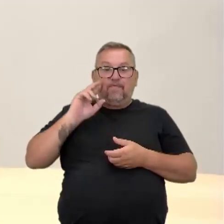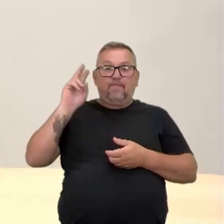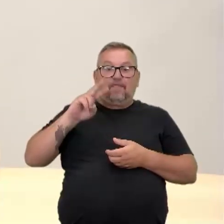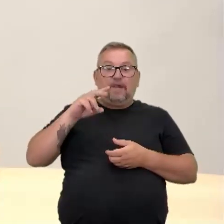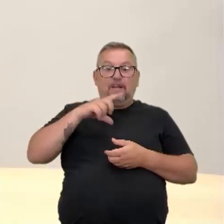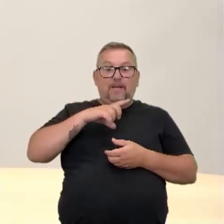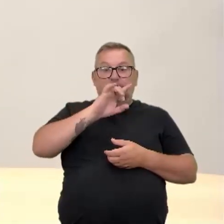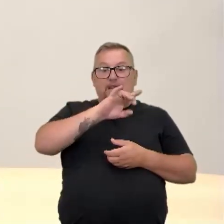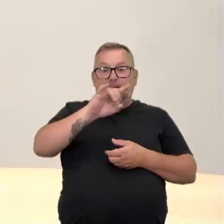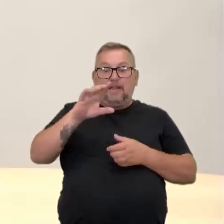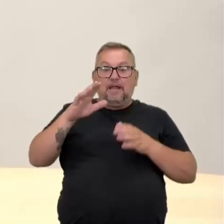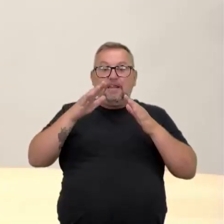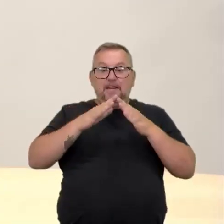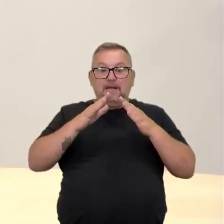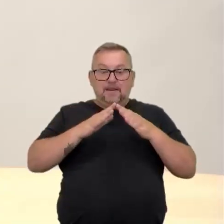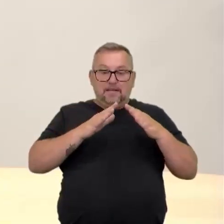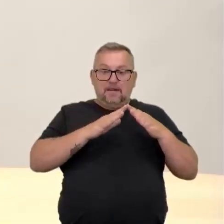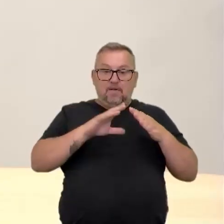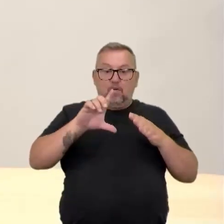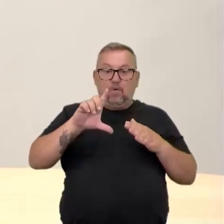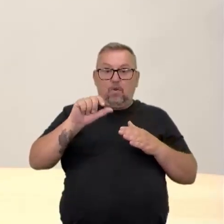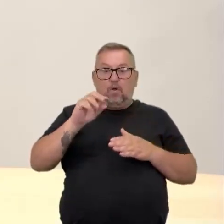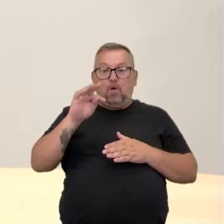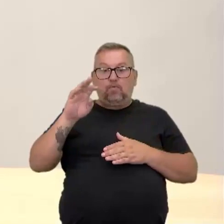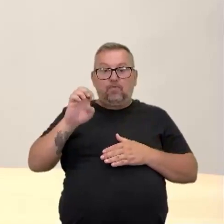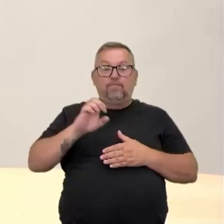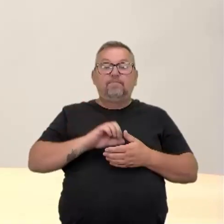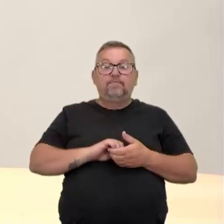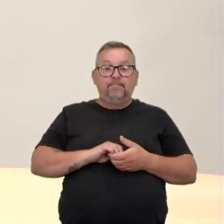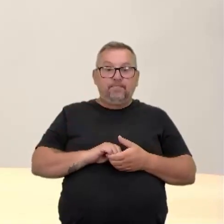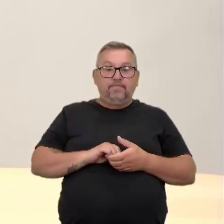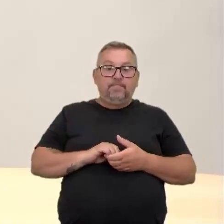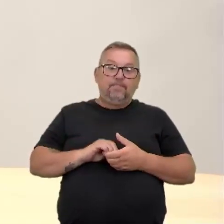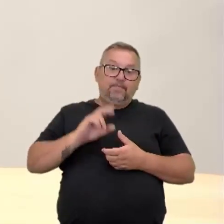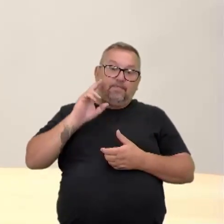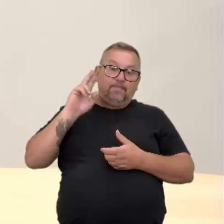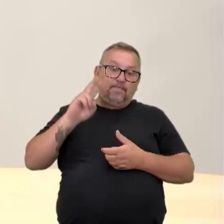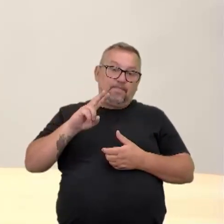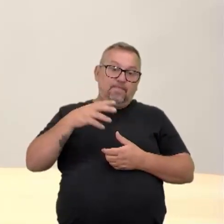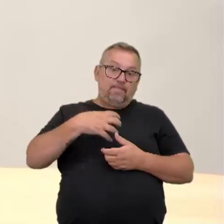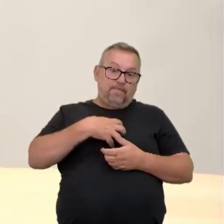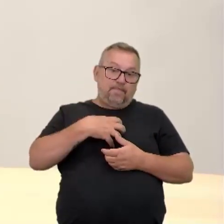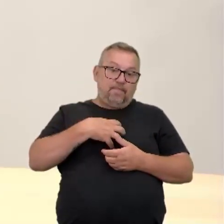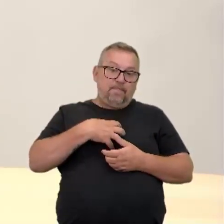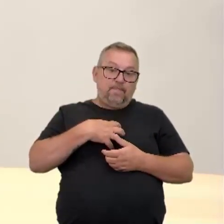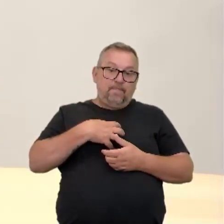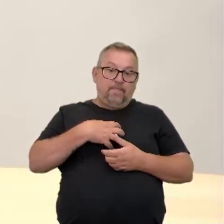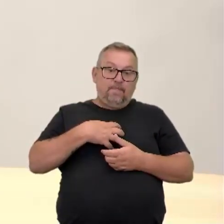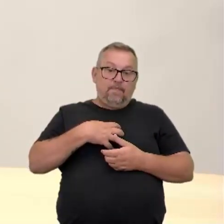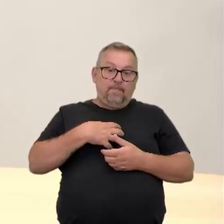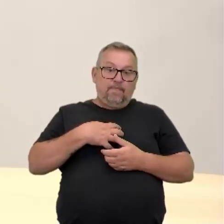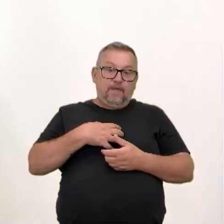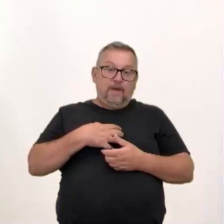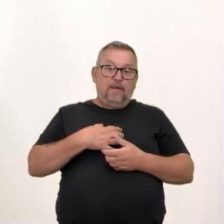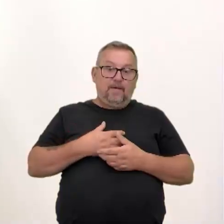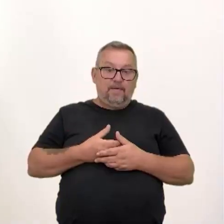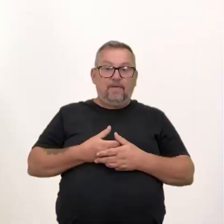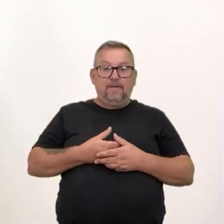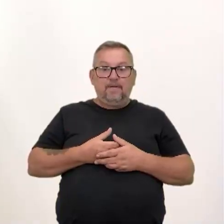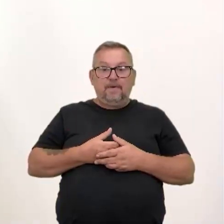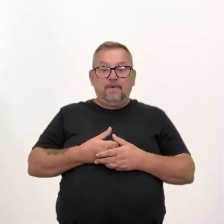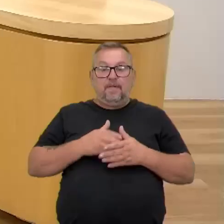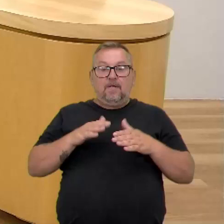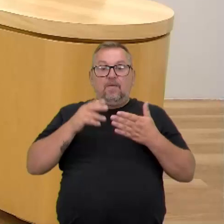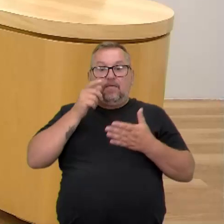vê que cada casa é um lote, né? Então, esse modelo de lote, vocês podem ver ele, vamos dizer, funcionando, né?